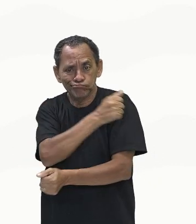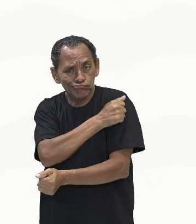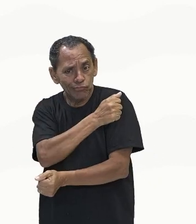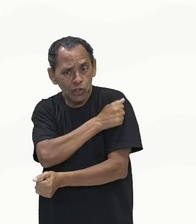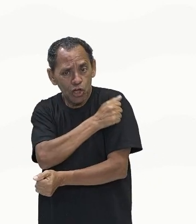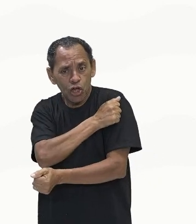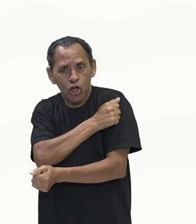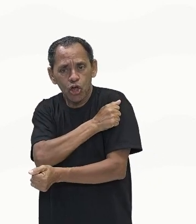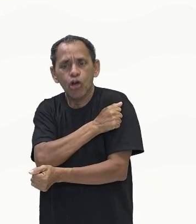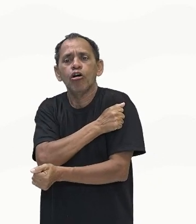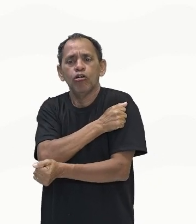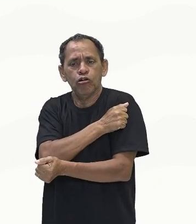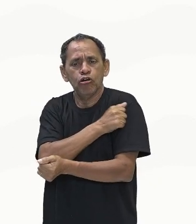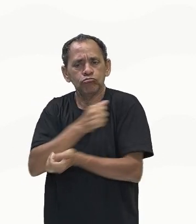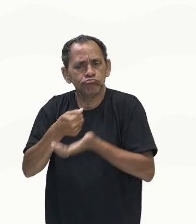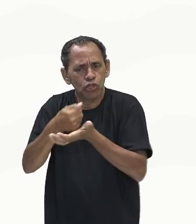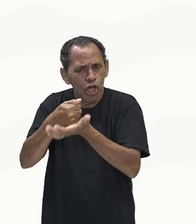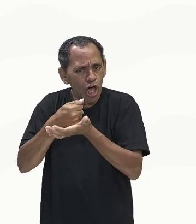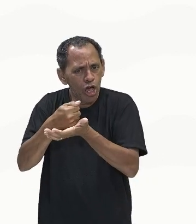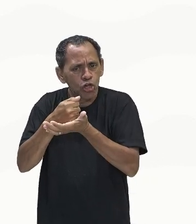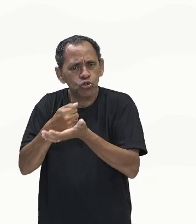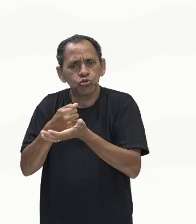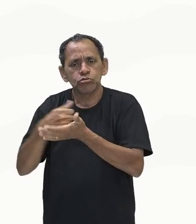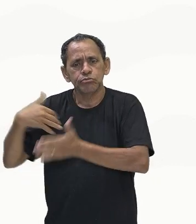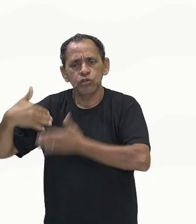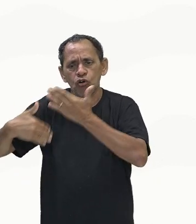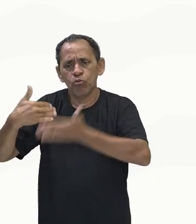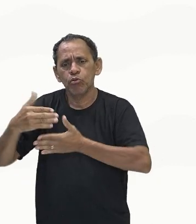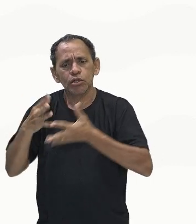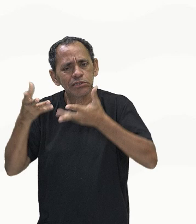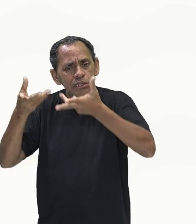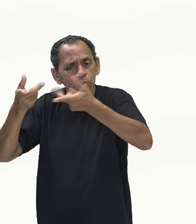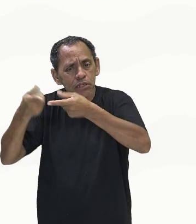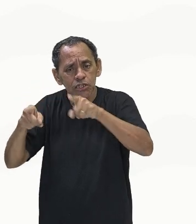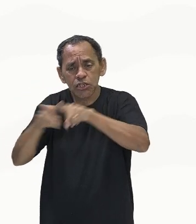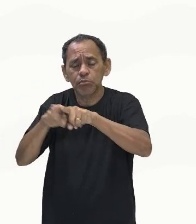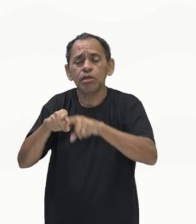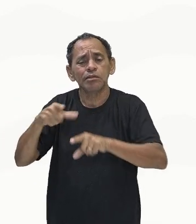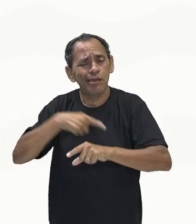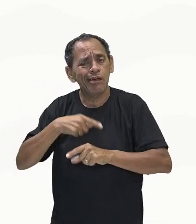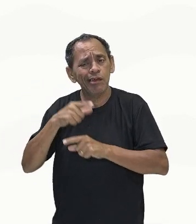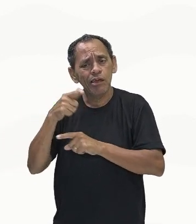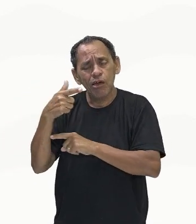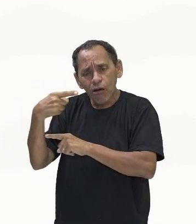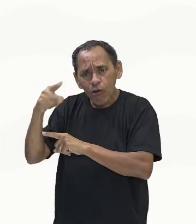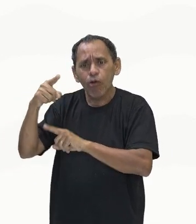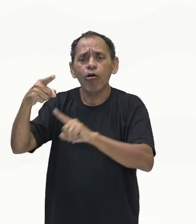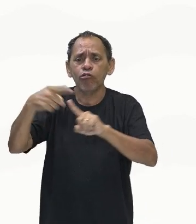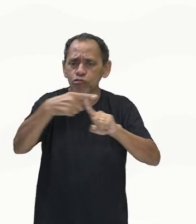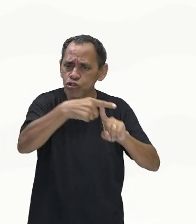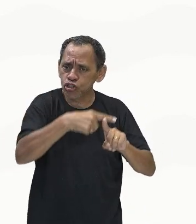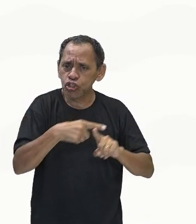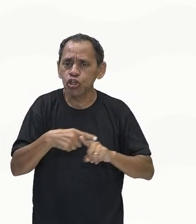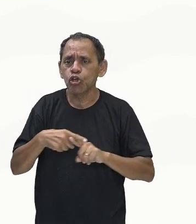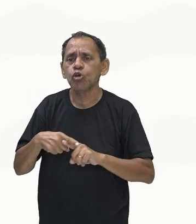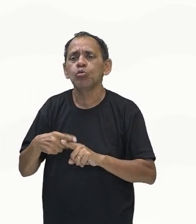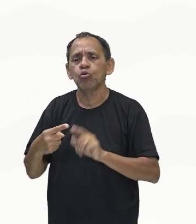que favorece o desenvolvimento dessas habilidades. E mais outras, mas eu trouxe 4 aqui